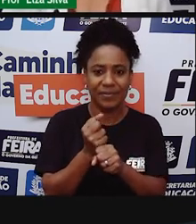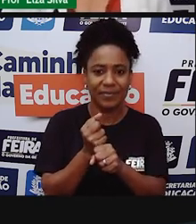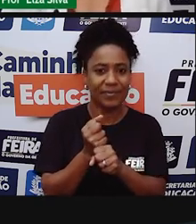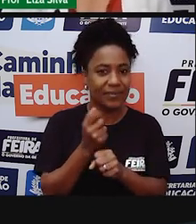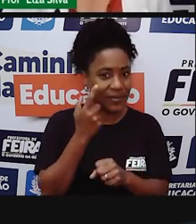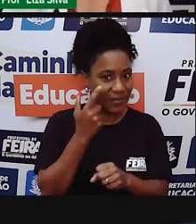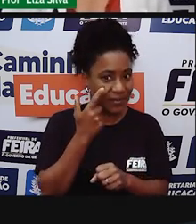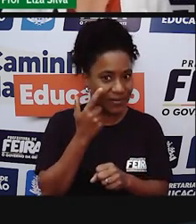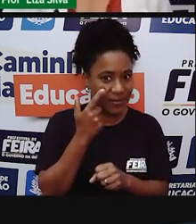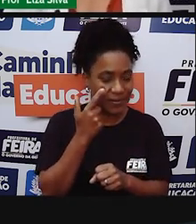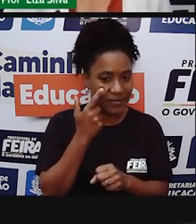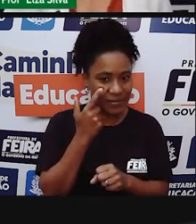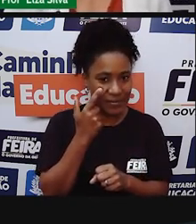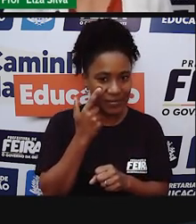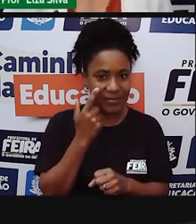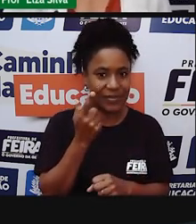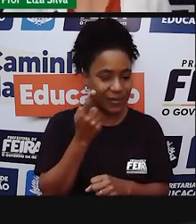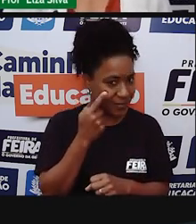em inglês?